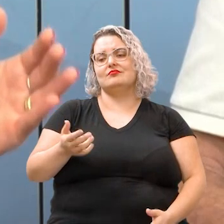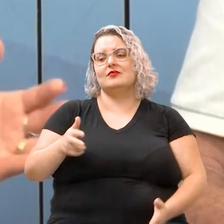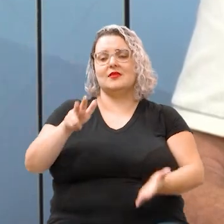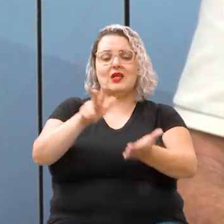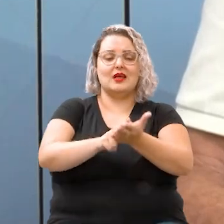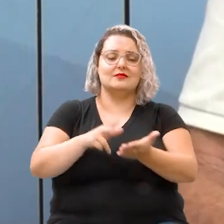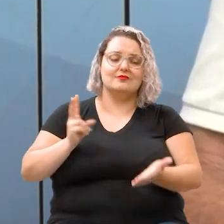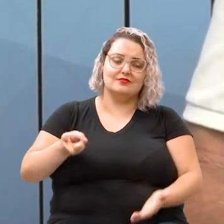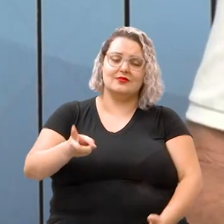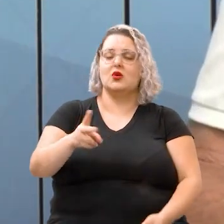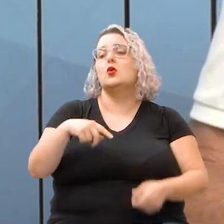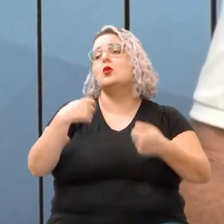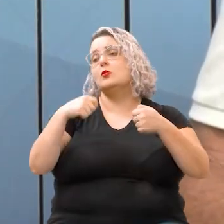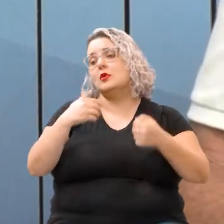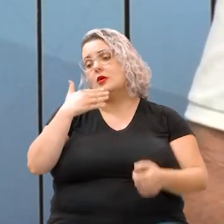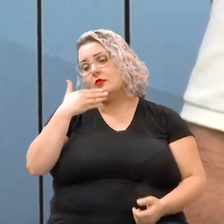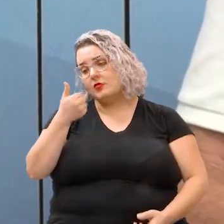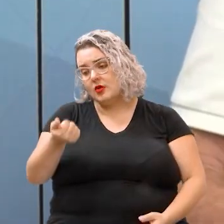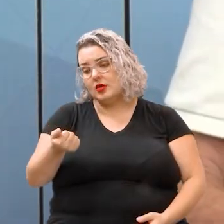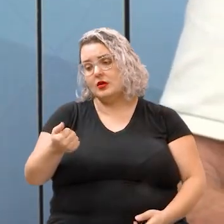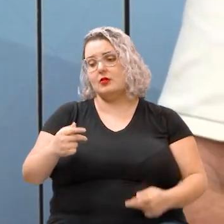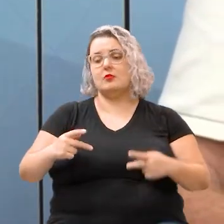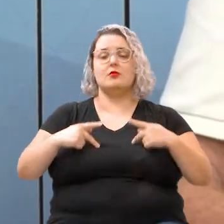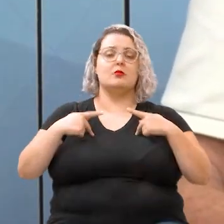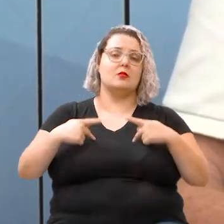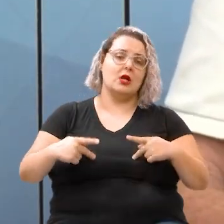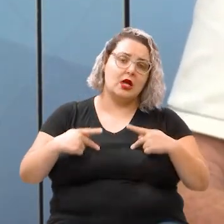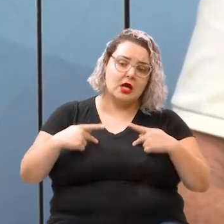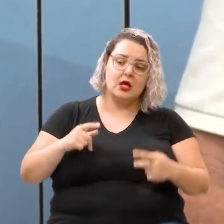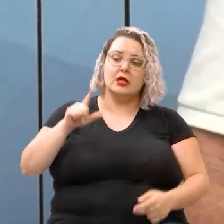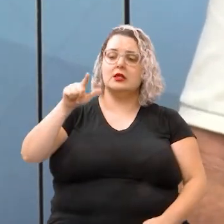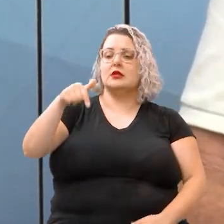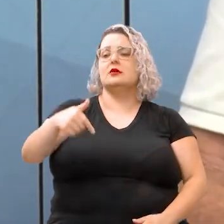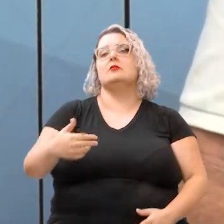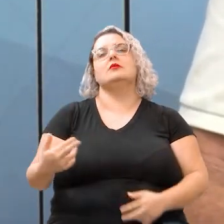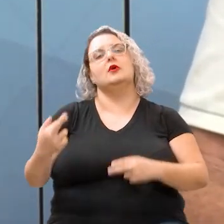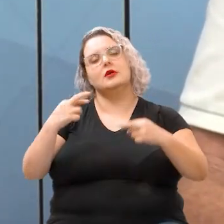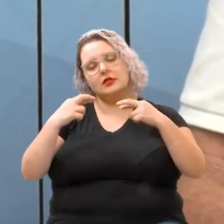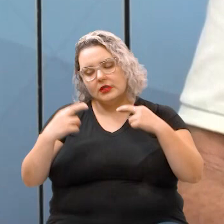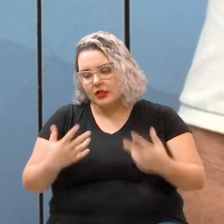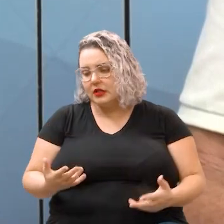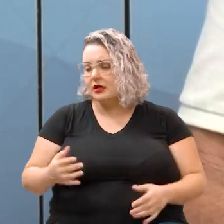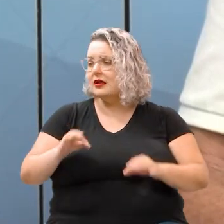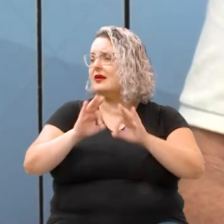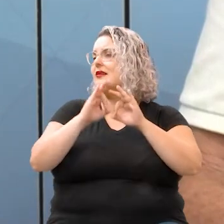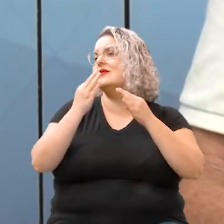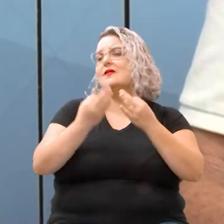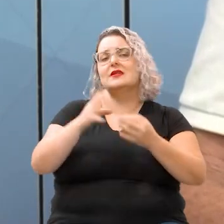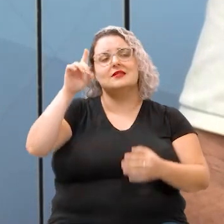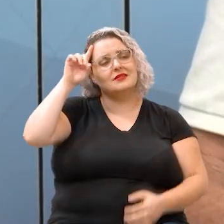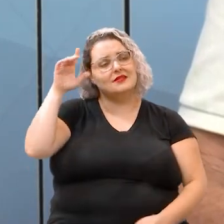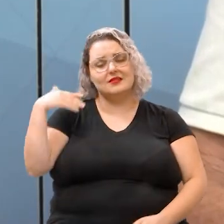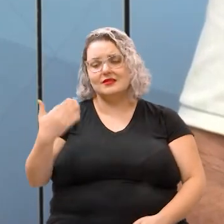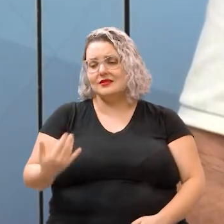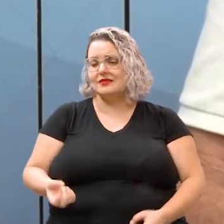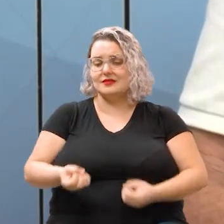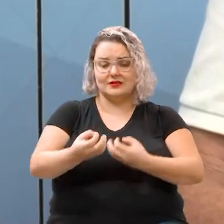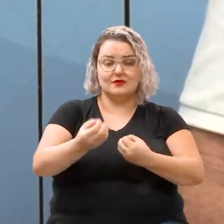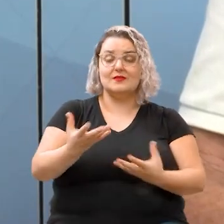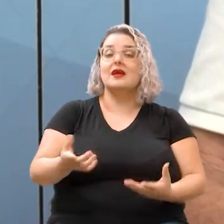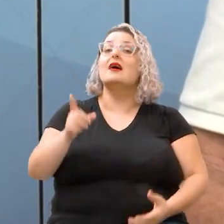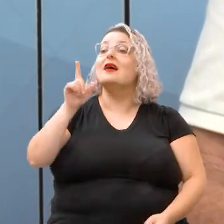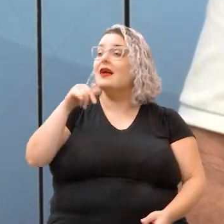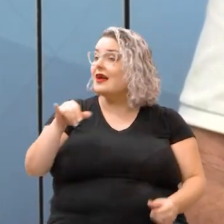né, aquele tempo, porque precisa melhorar a parte pulmonar para poder estubar, e aí a família fica dia a dia recebendo notícia. Então